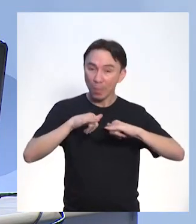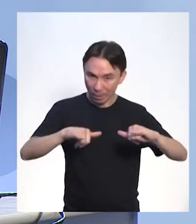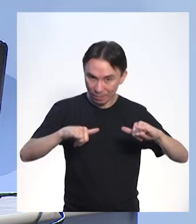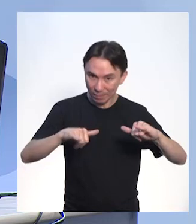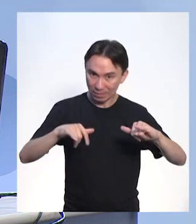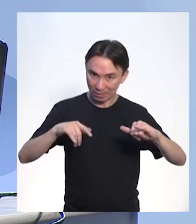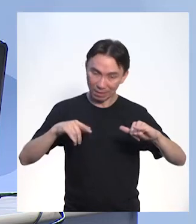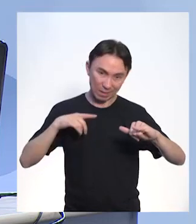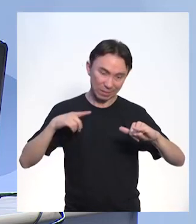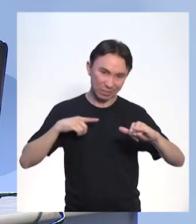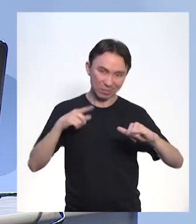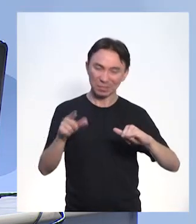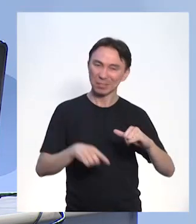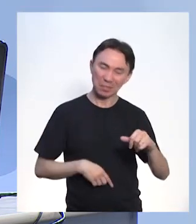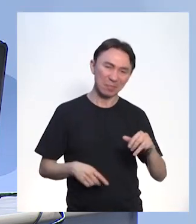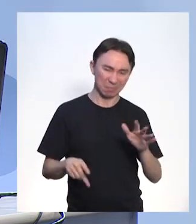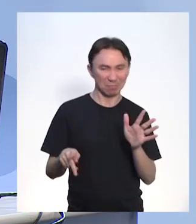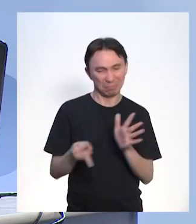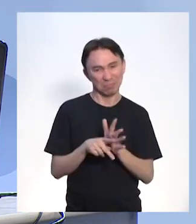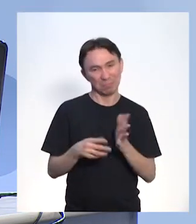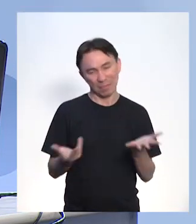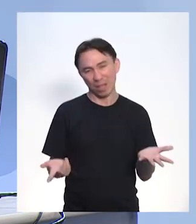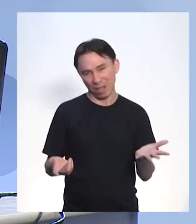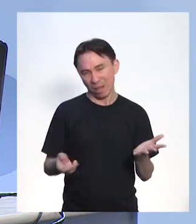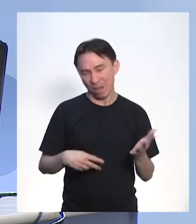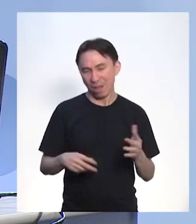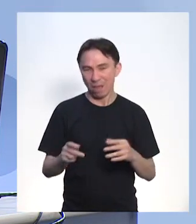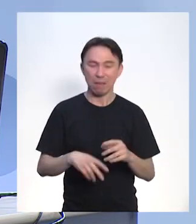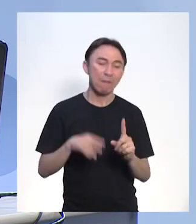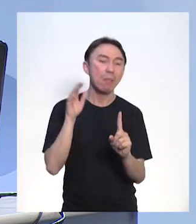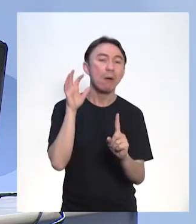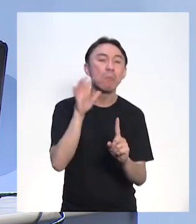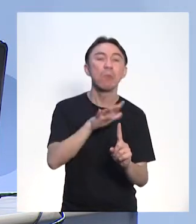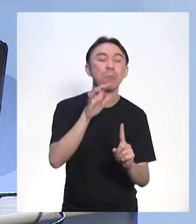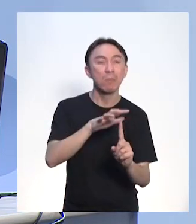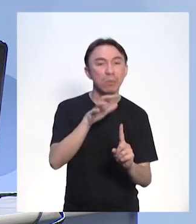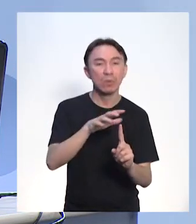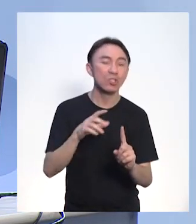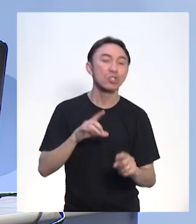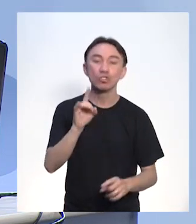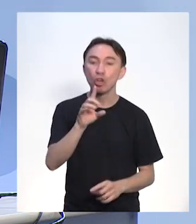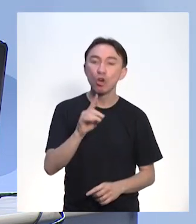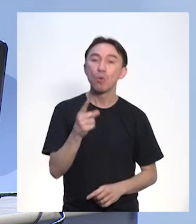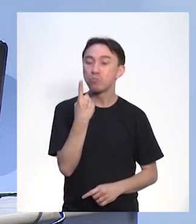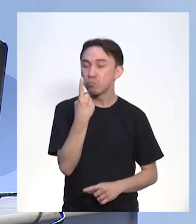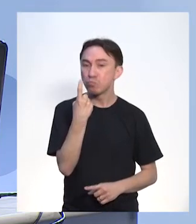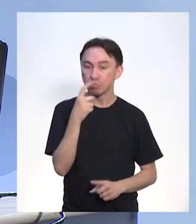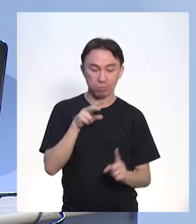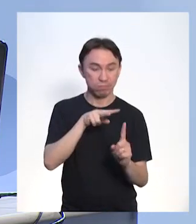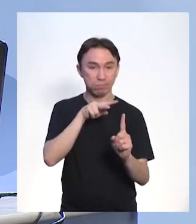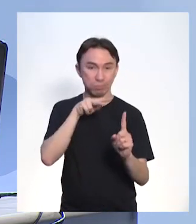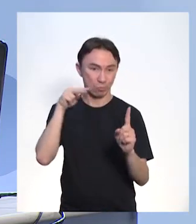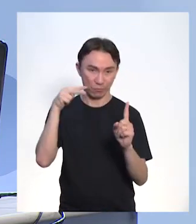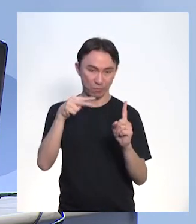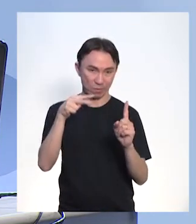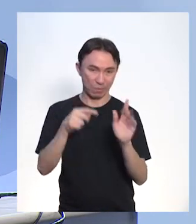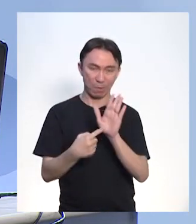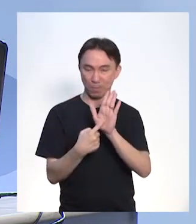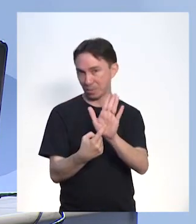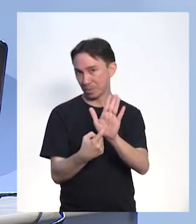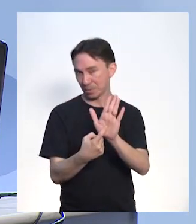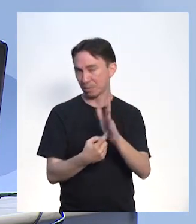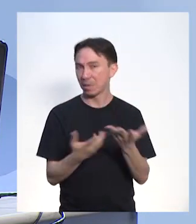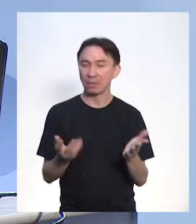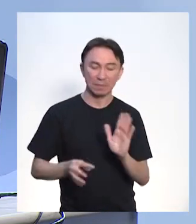fotovoltaicas aí. Então, it's biased, sim. Então, ele está mostrando só um ponto de vista. Então, a gente sempre, quando a gente constrói